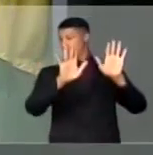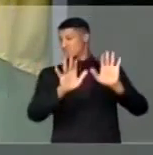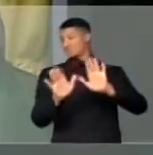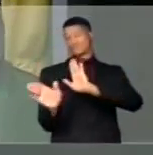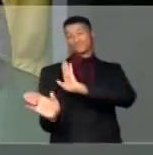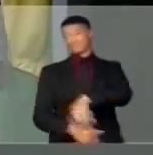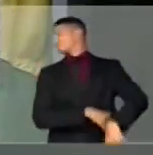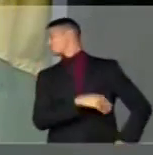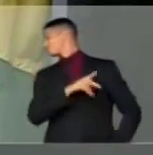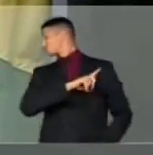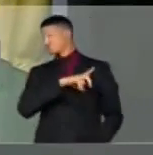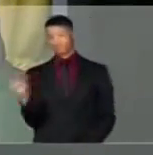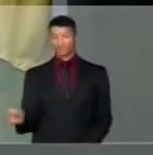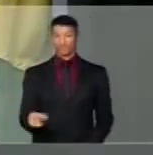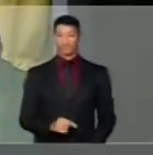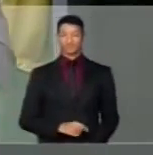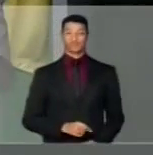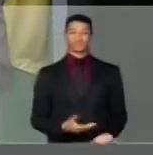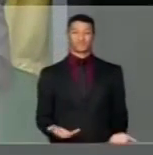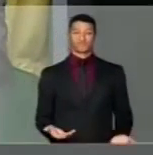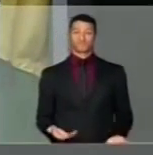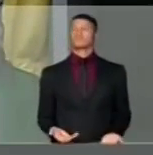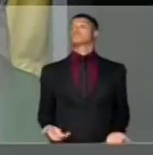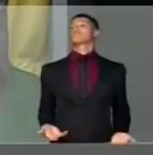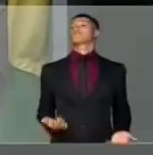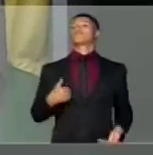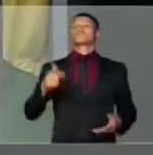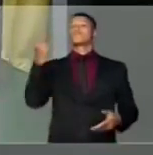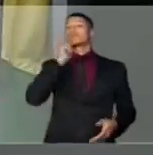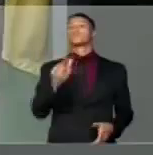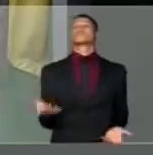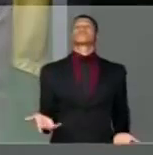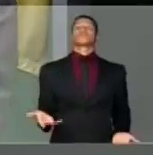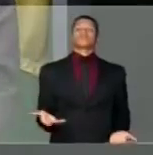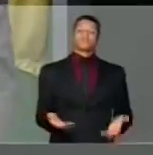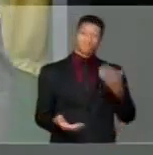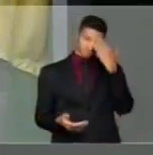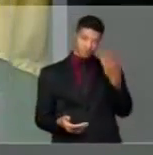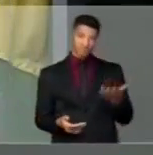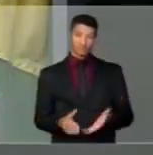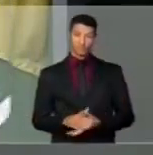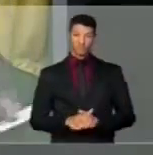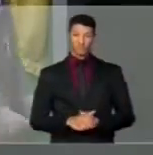caga no tabuleiro e ainda sai de peito empinado dizendo que ganhou a partida. Muito obrigado, presidente.